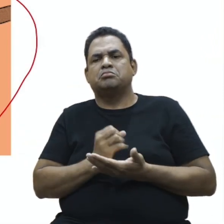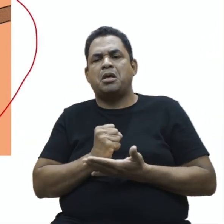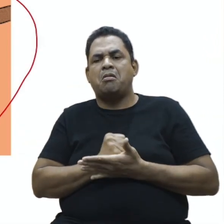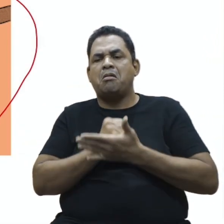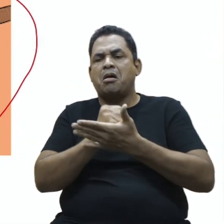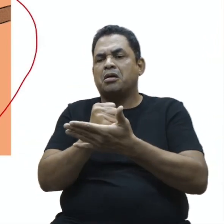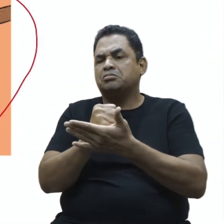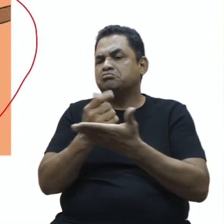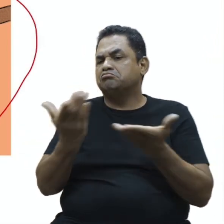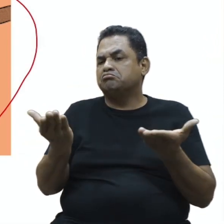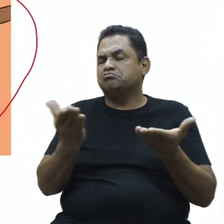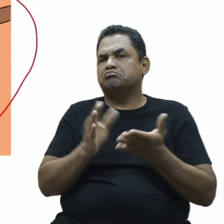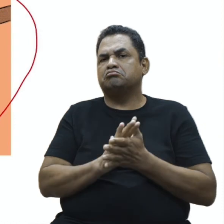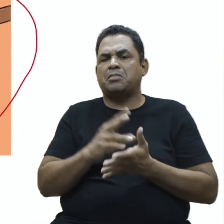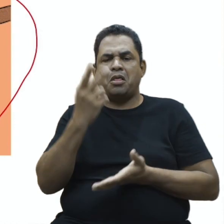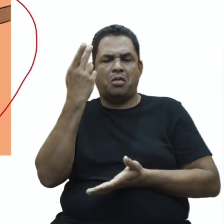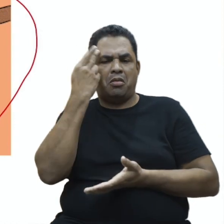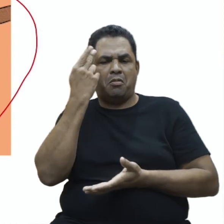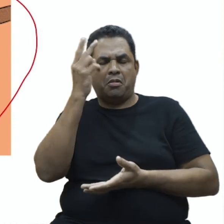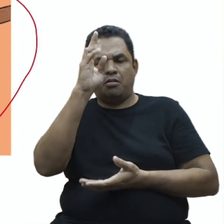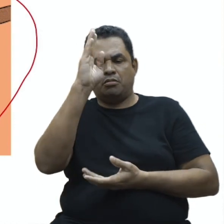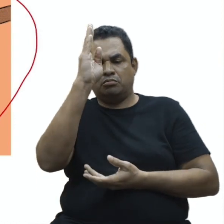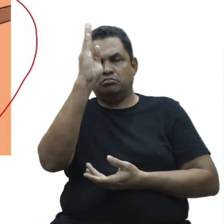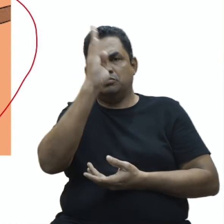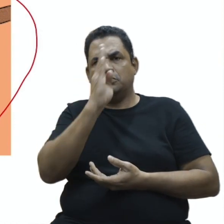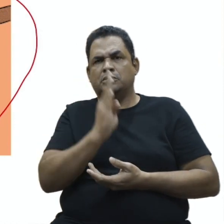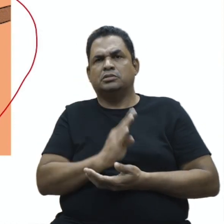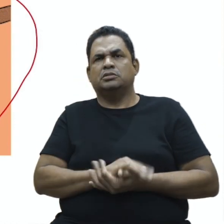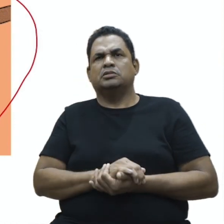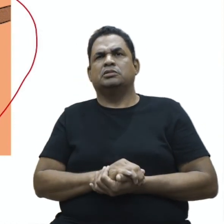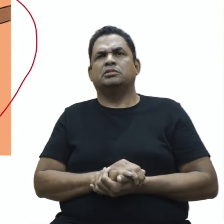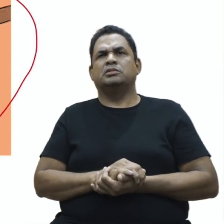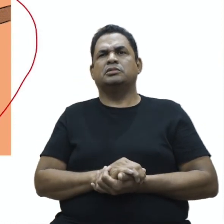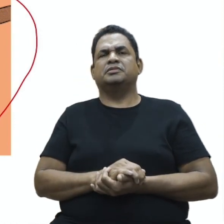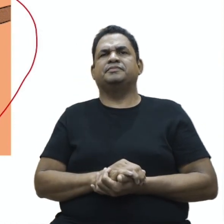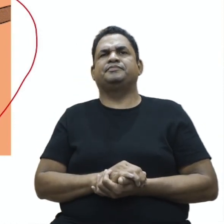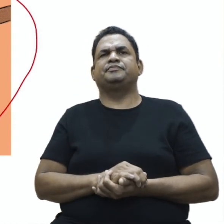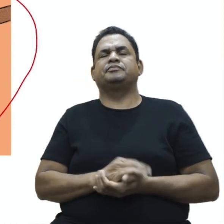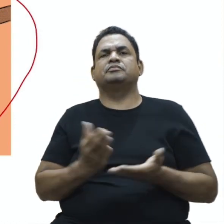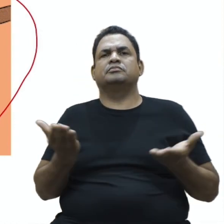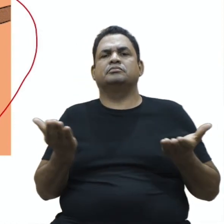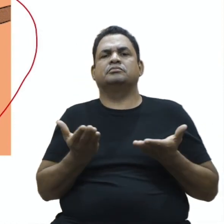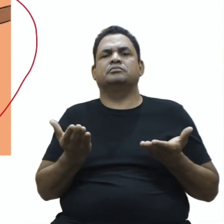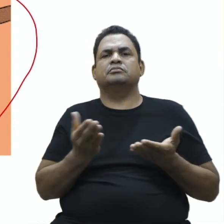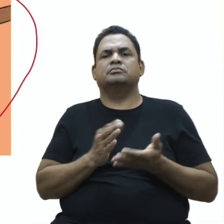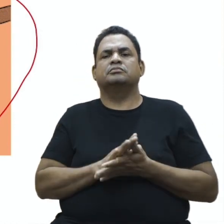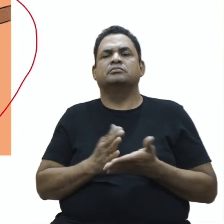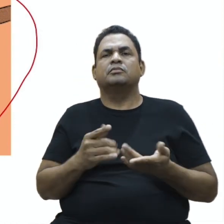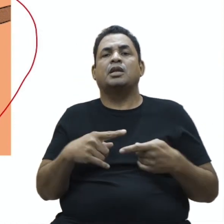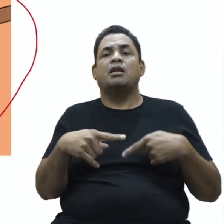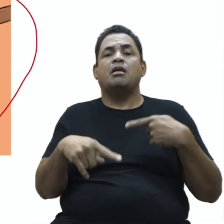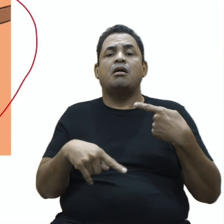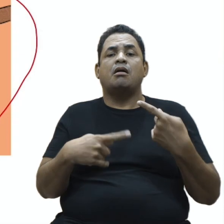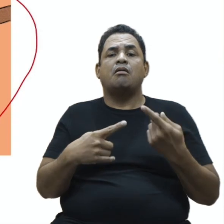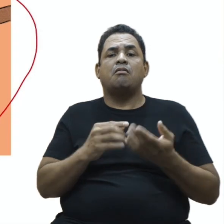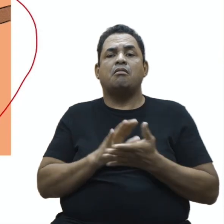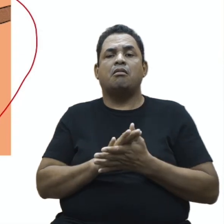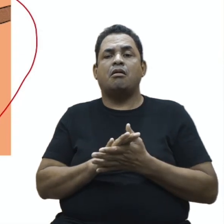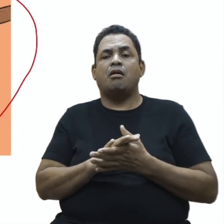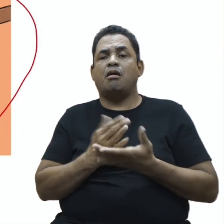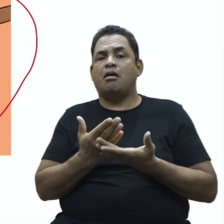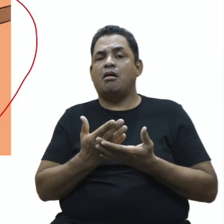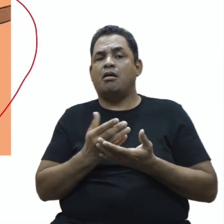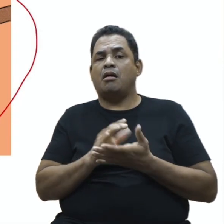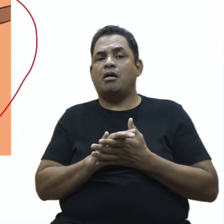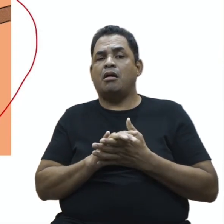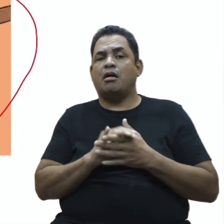coisa muito comum aqui no Brasil, né? E agora muito mais a atuação da mídia dentro